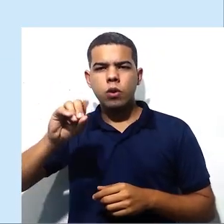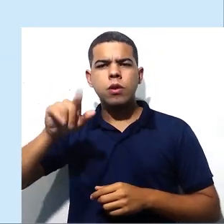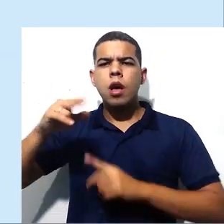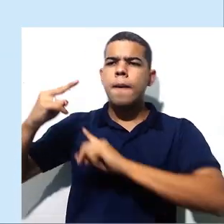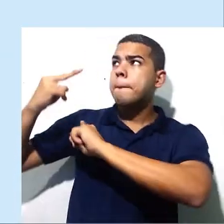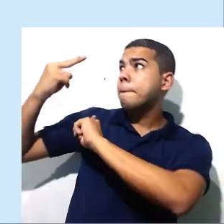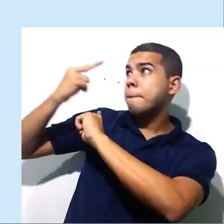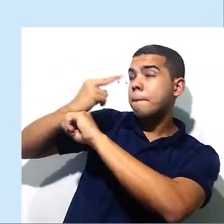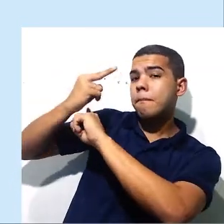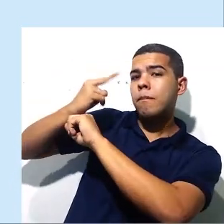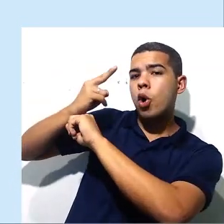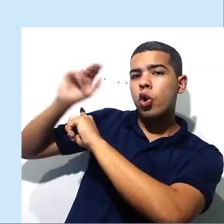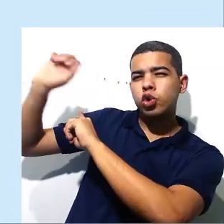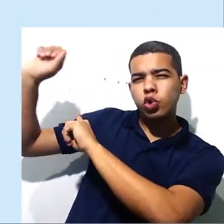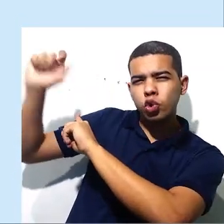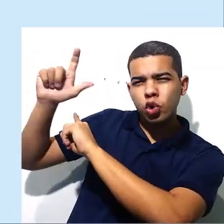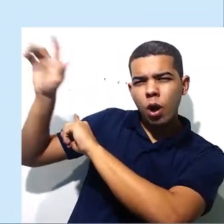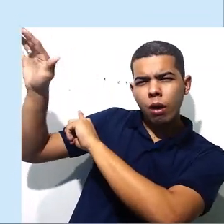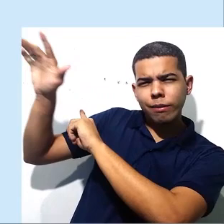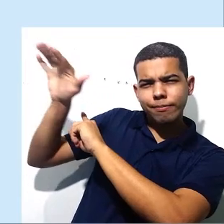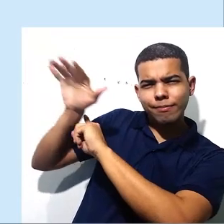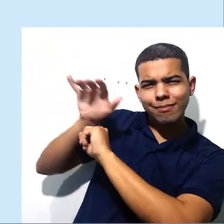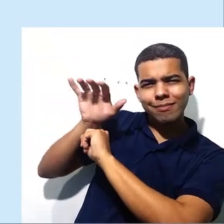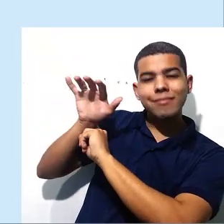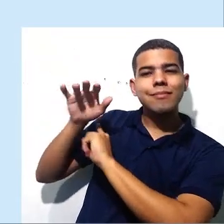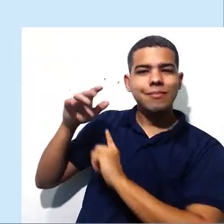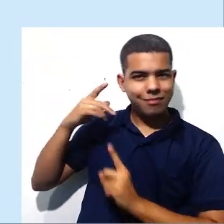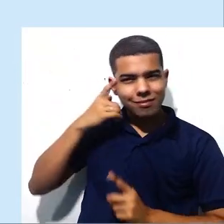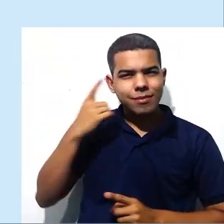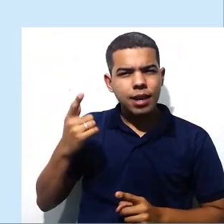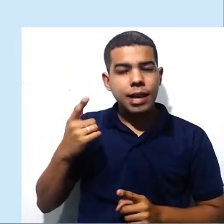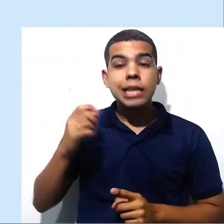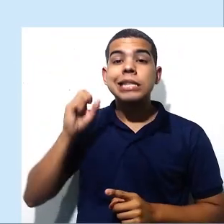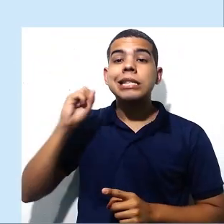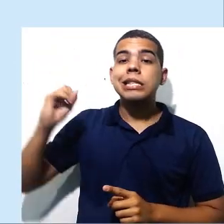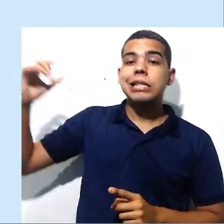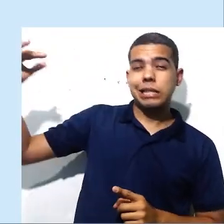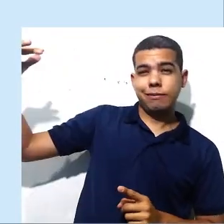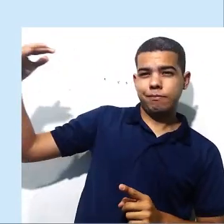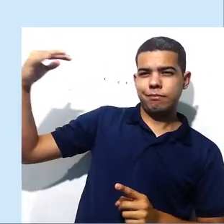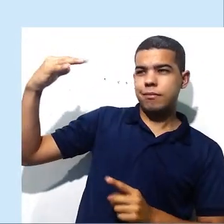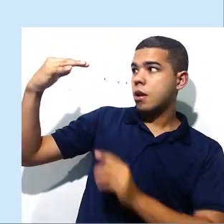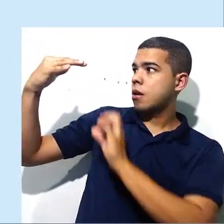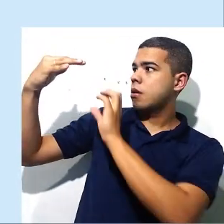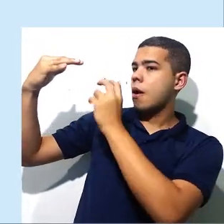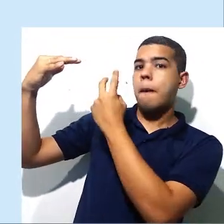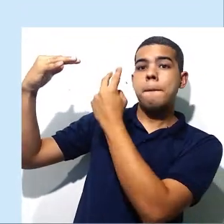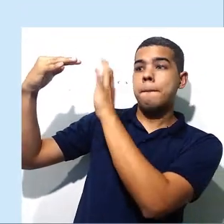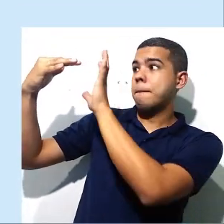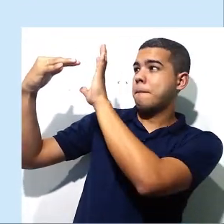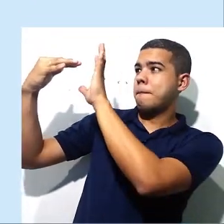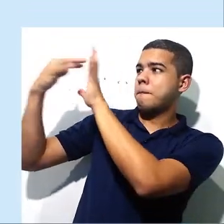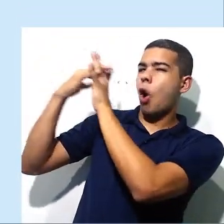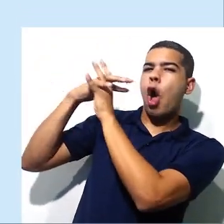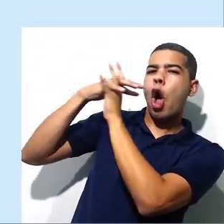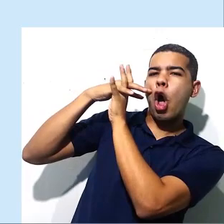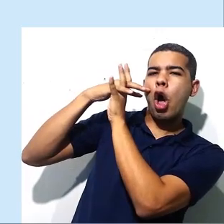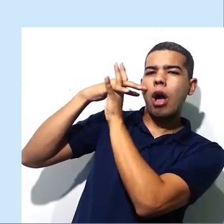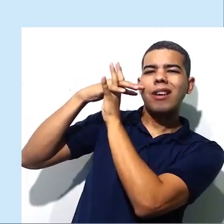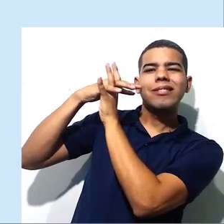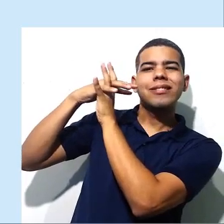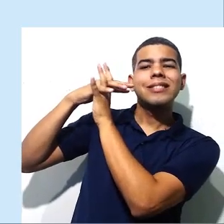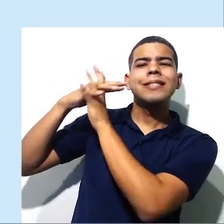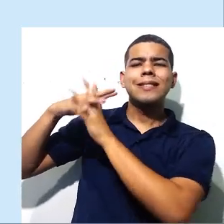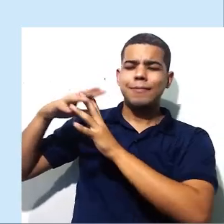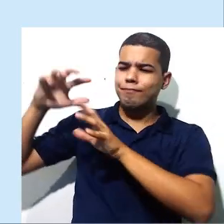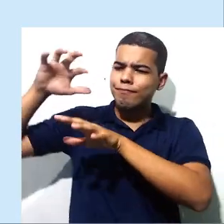gente contra os raios ultravioleta do Sol. Então, se esses raios eles penetram a Terra, toda a